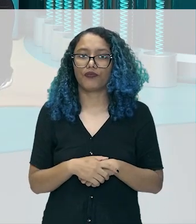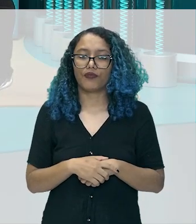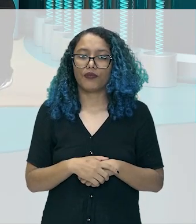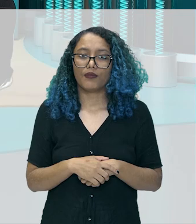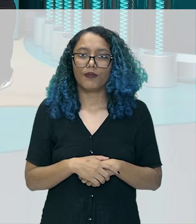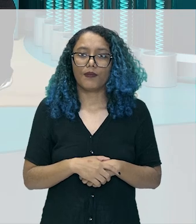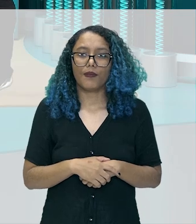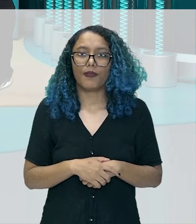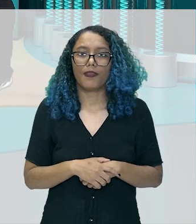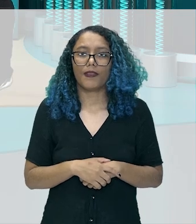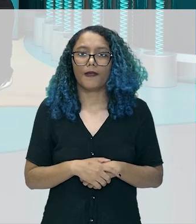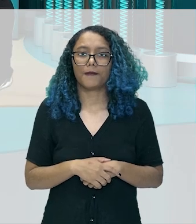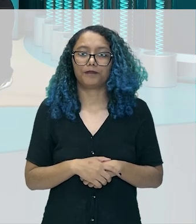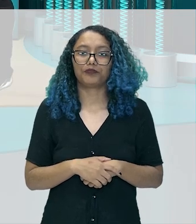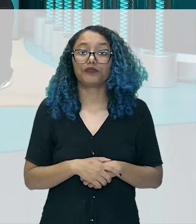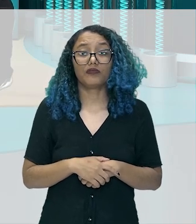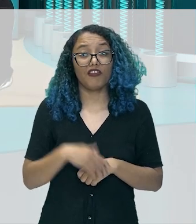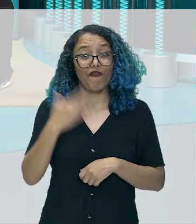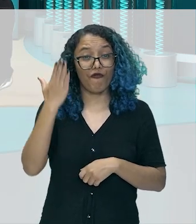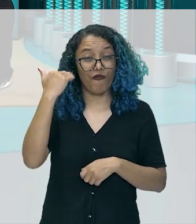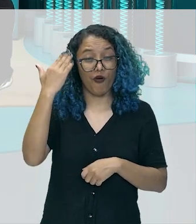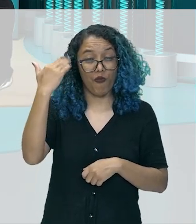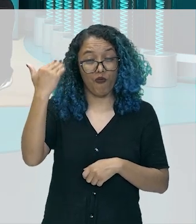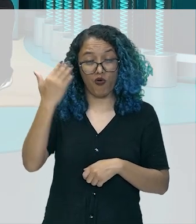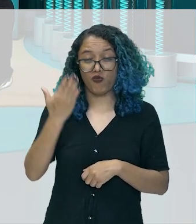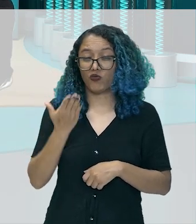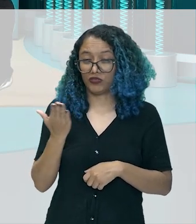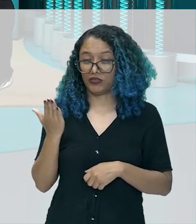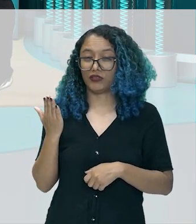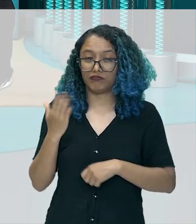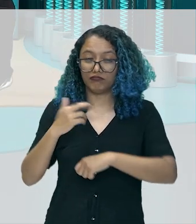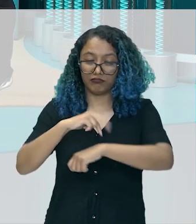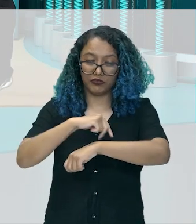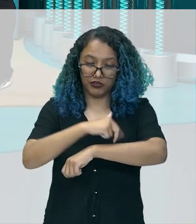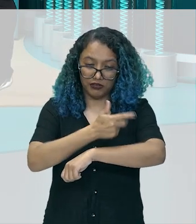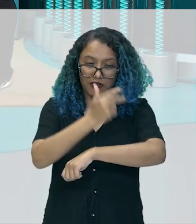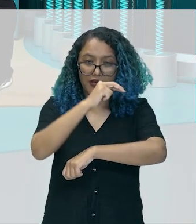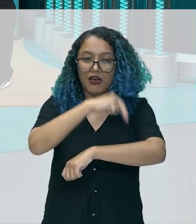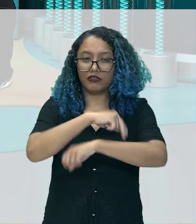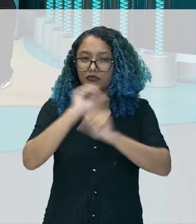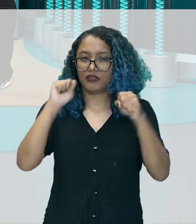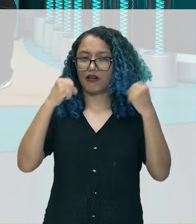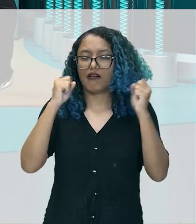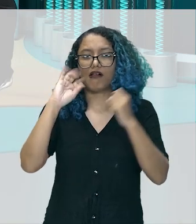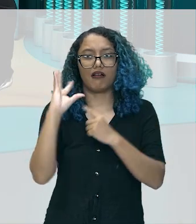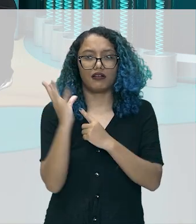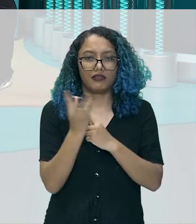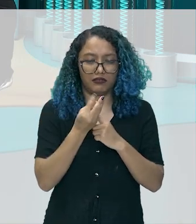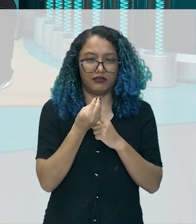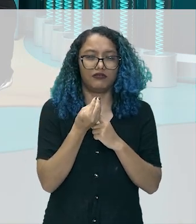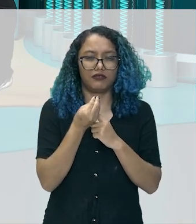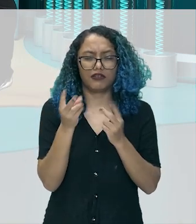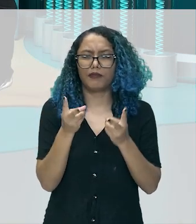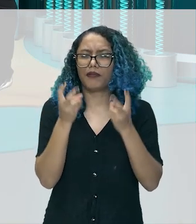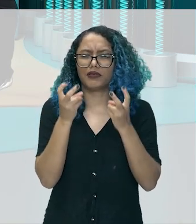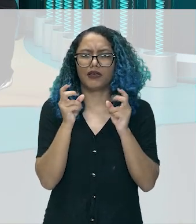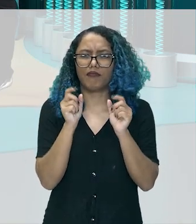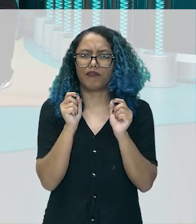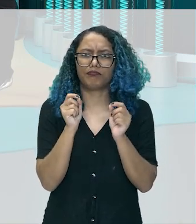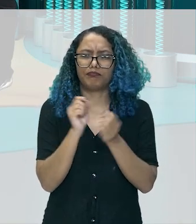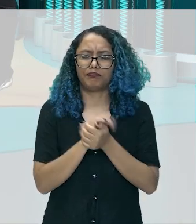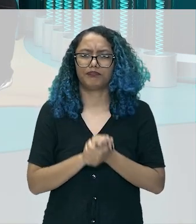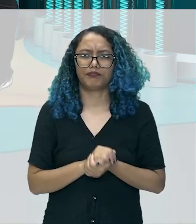ginástica aeróbica esportiva, mais conhecida como GAE. Essa aqui, normalmente, a gente não escuta falar muito,